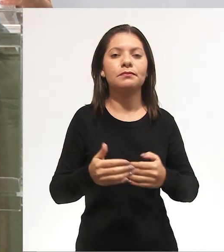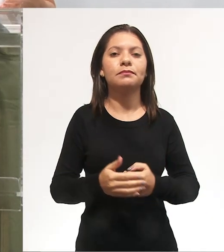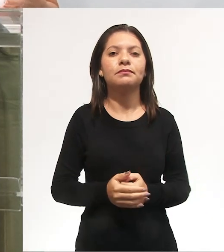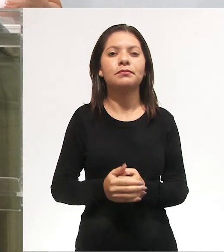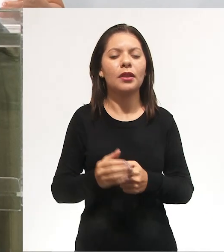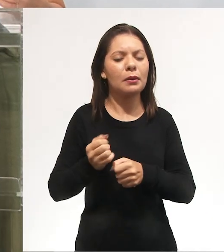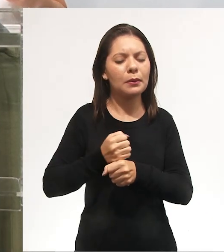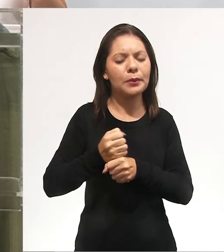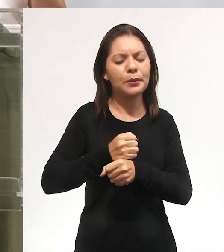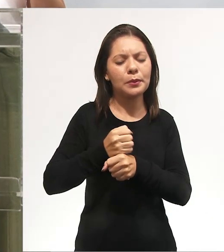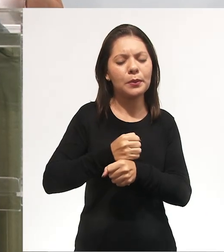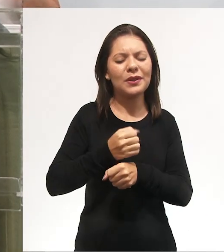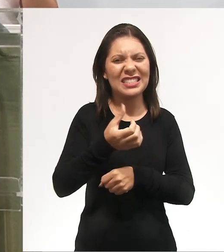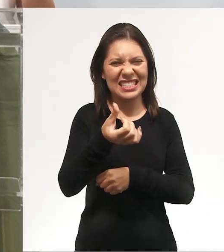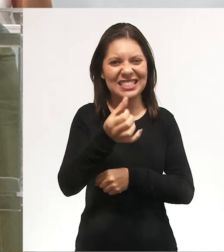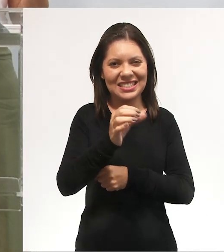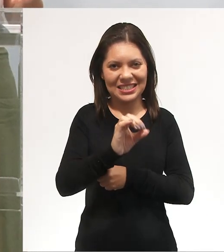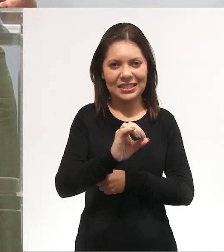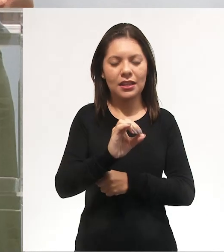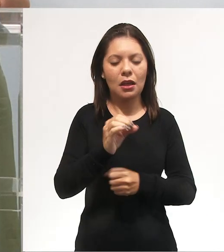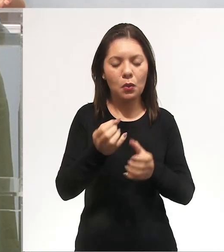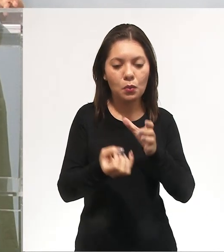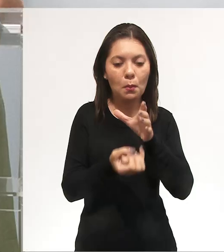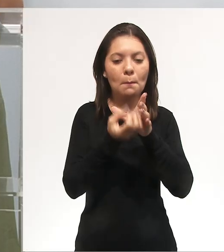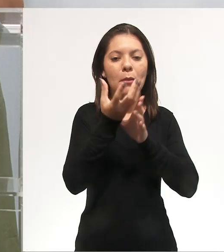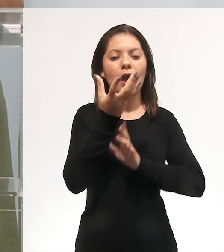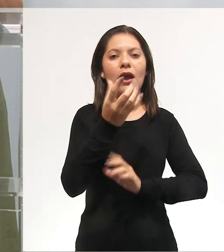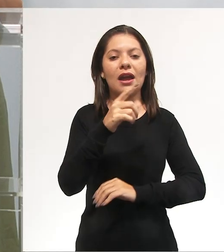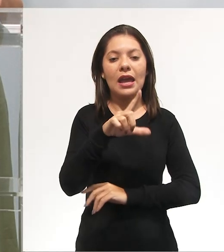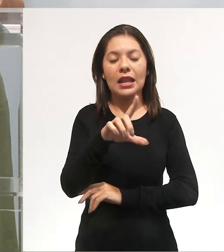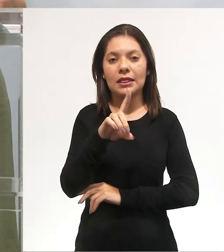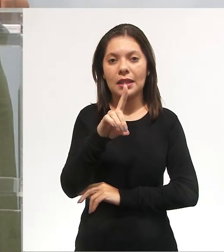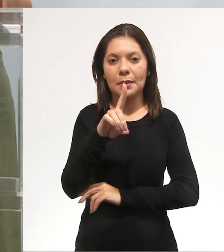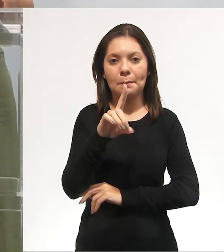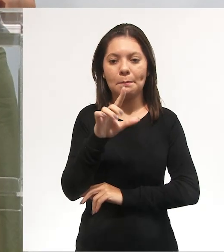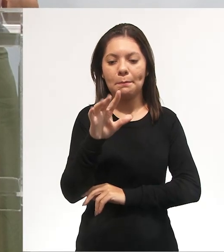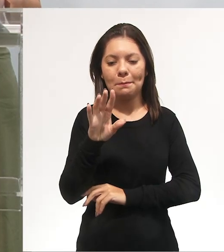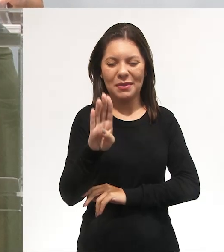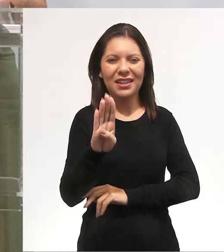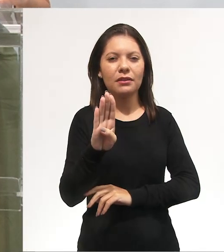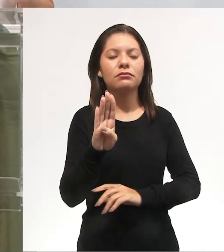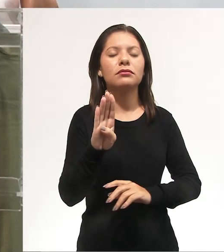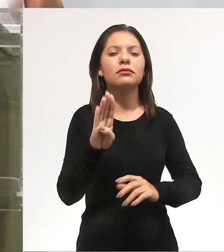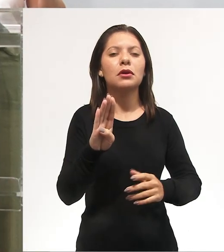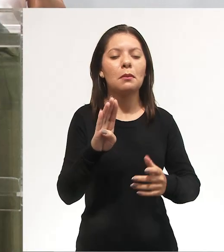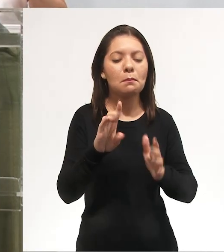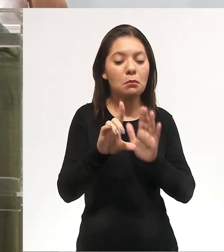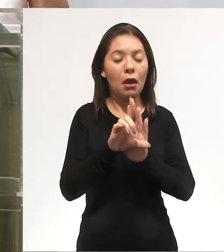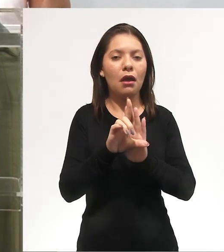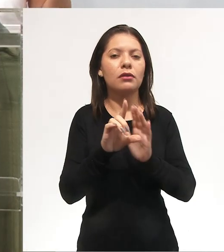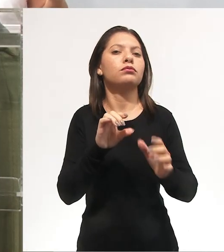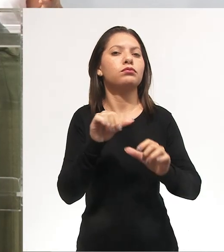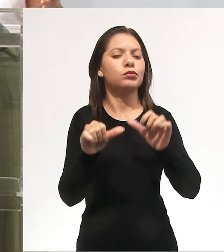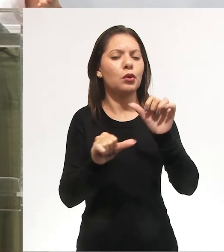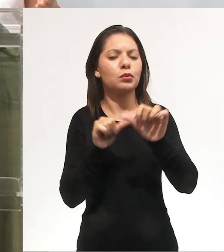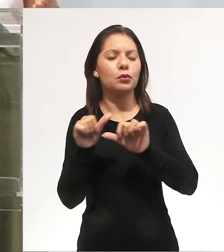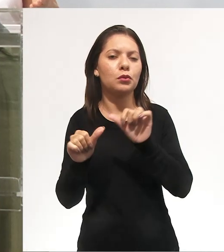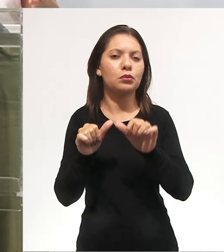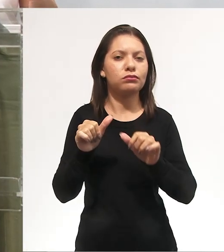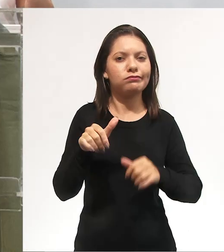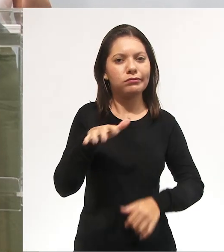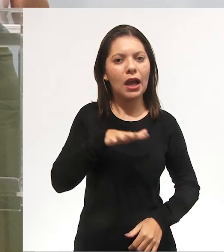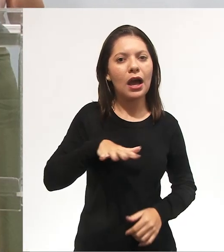anos 60, com a promulgação da LDB, nós tivemos algumas mudanças no âmbito